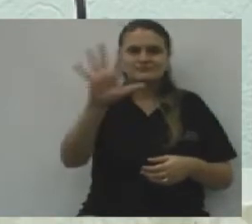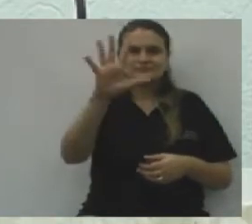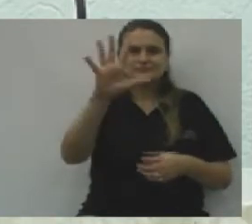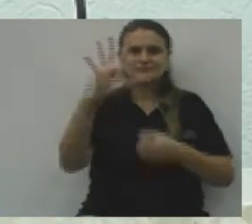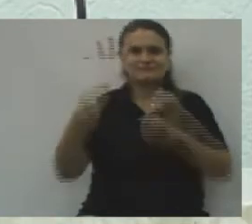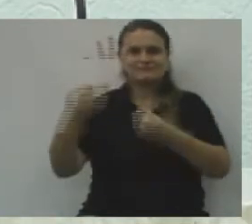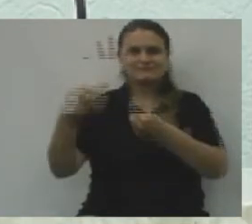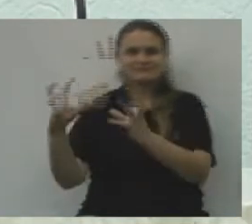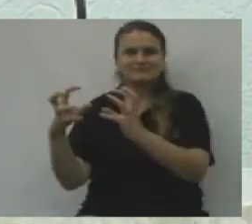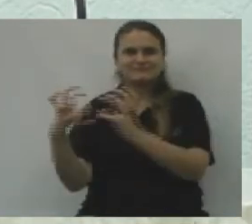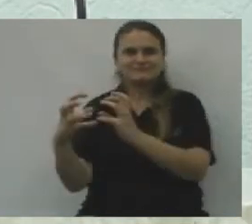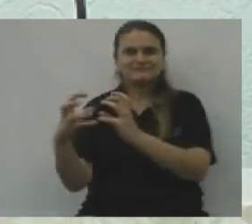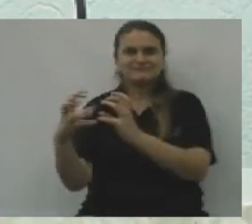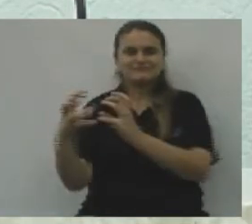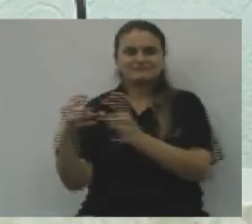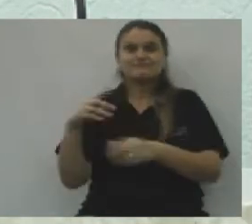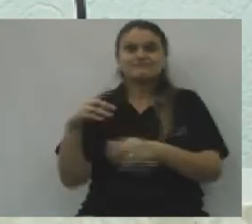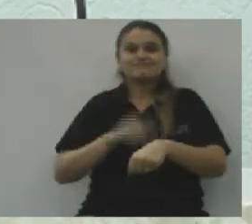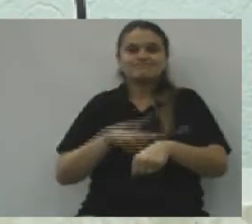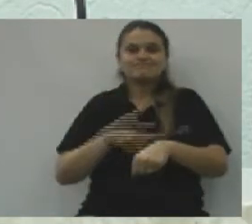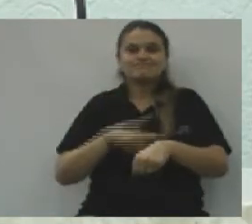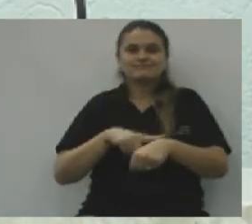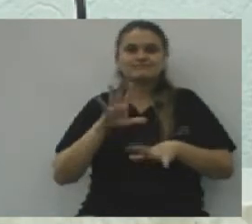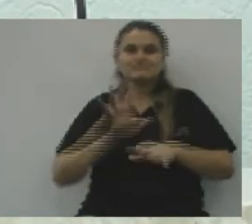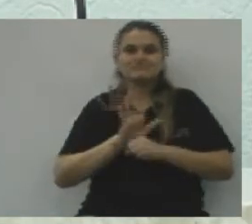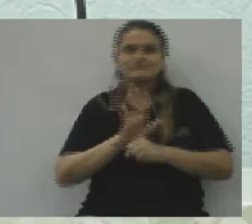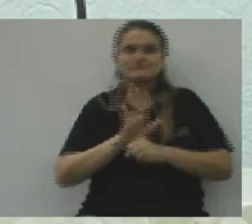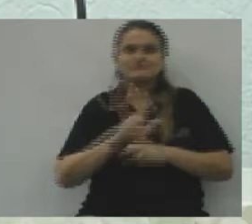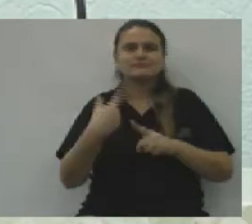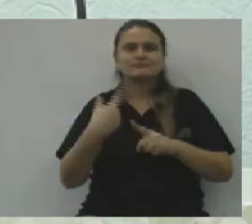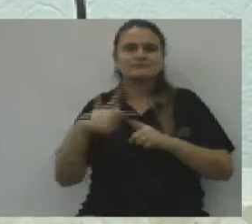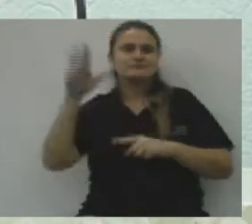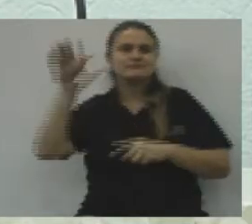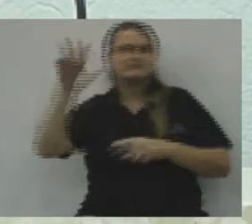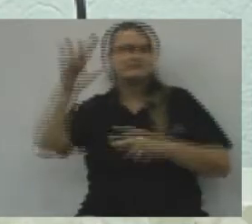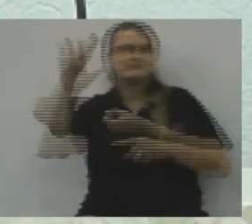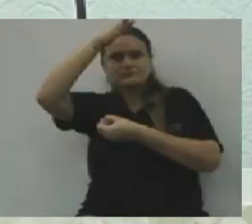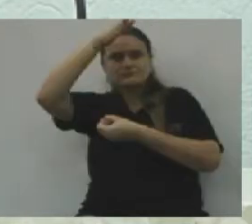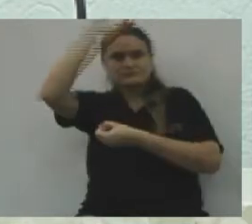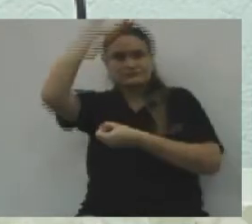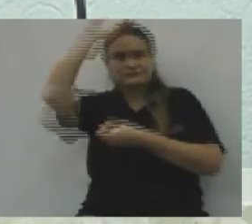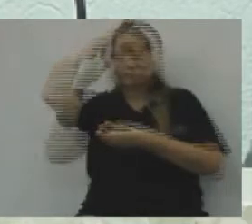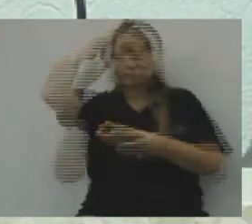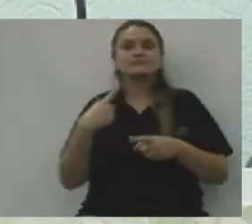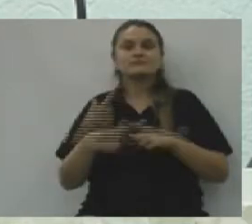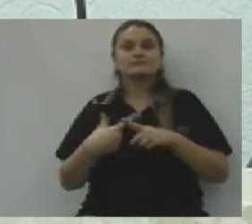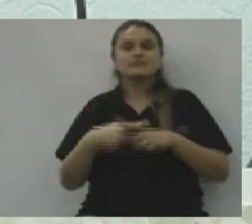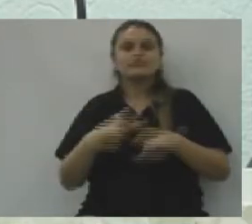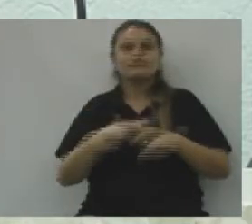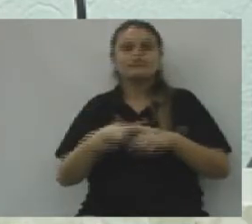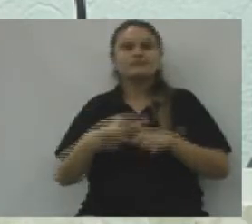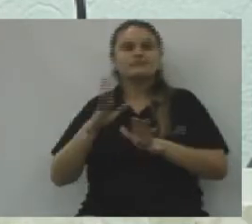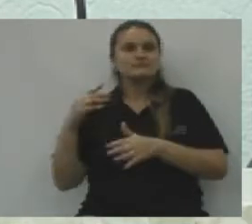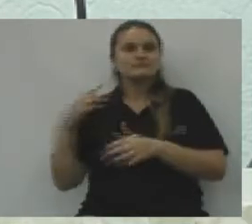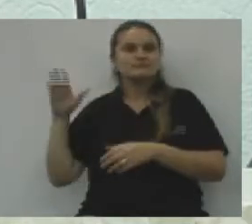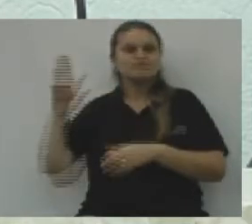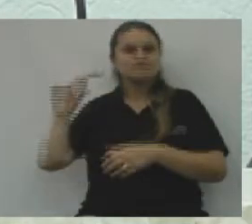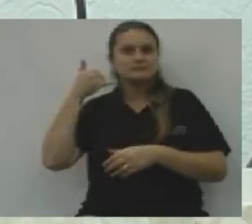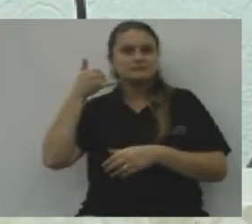veículos. Não podendo aguardar a chegada do Corpo de Bombeiros, que a esse momento já havia sido